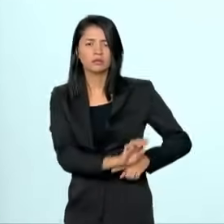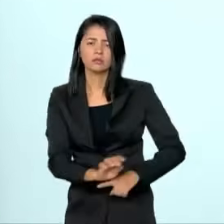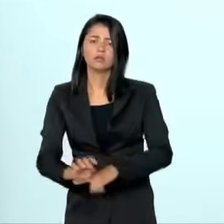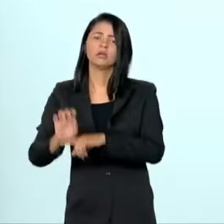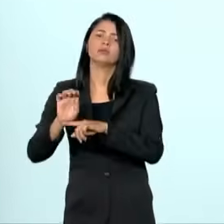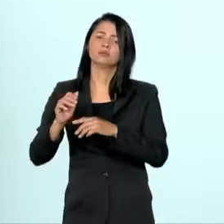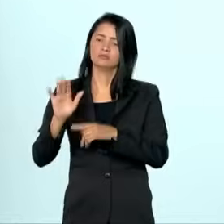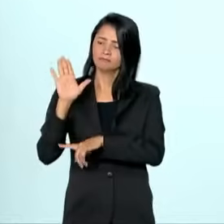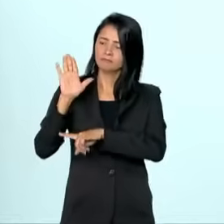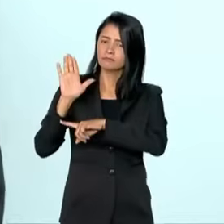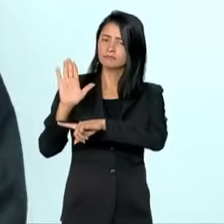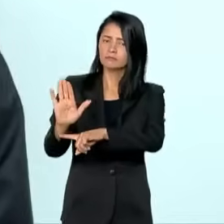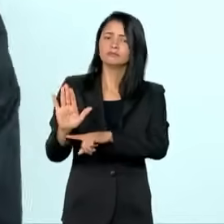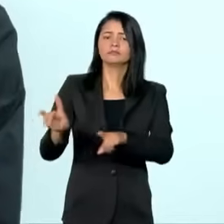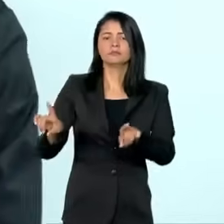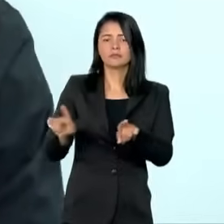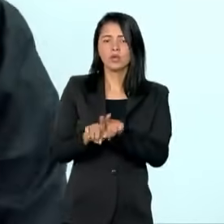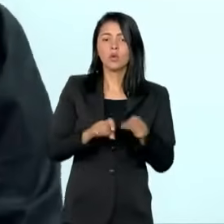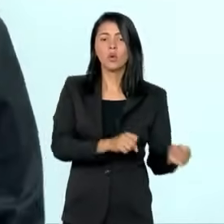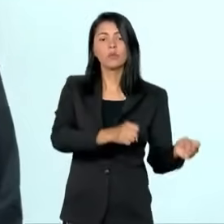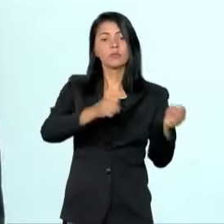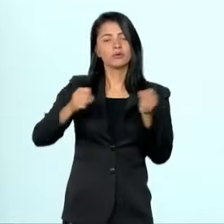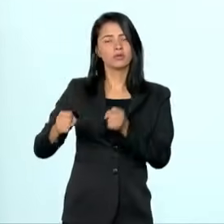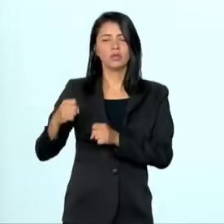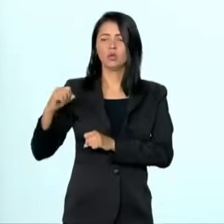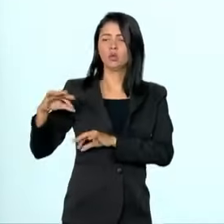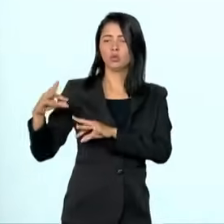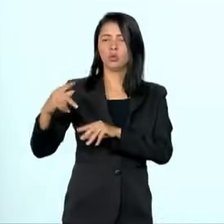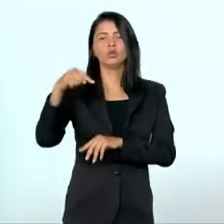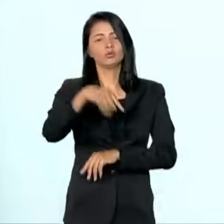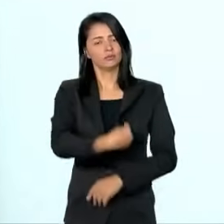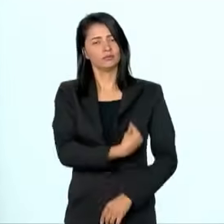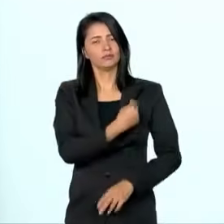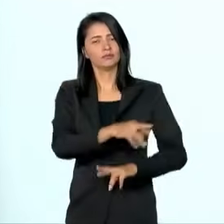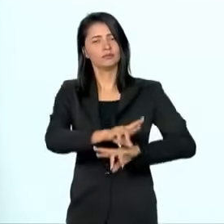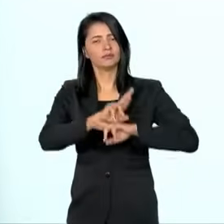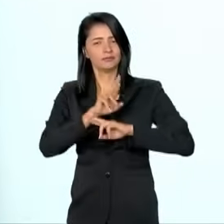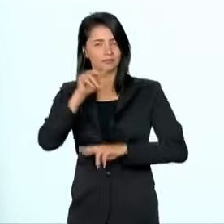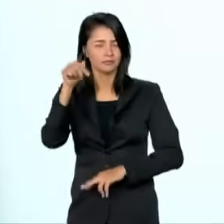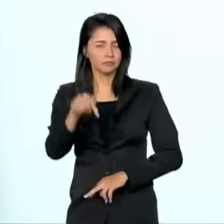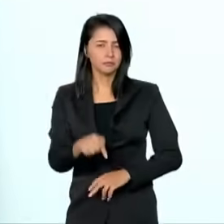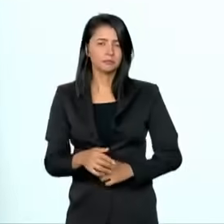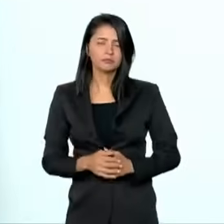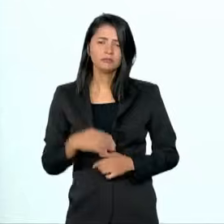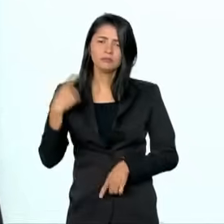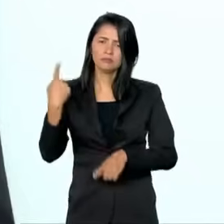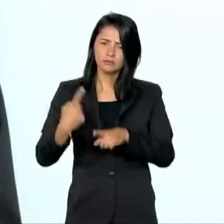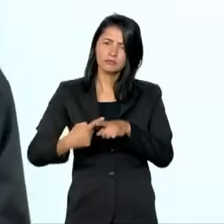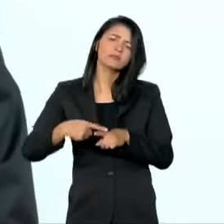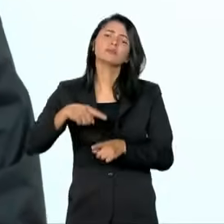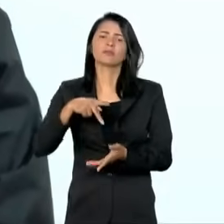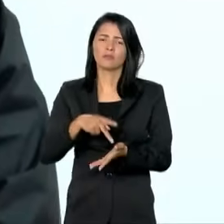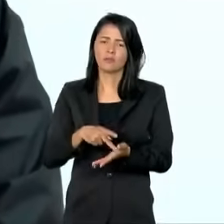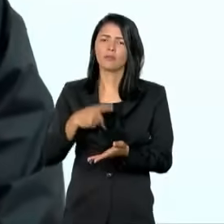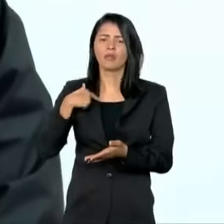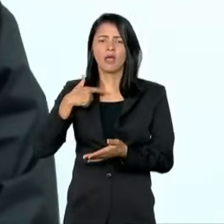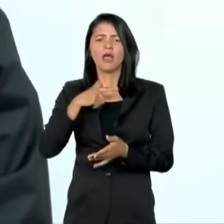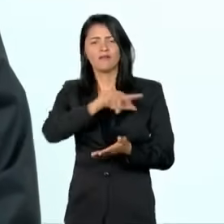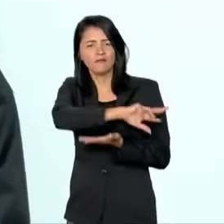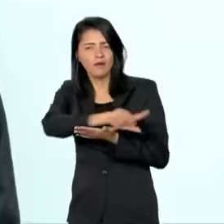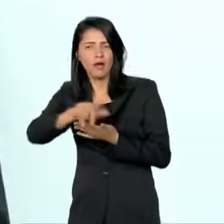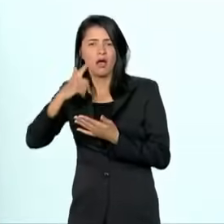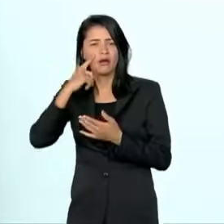federação, de todos os poderes que estão aqui representados, porque de fato, e muitos nos assistem